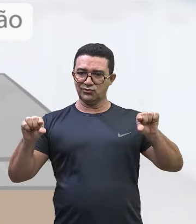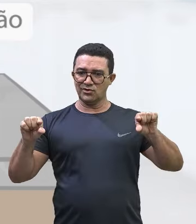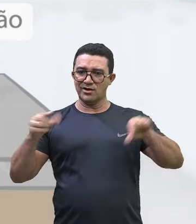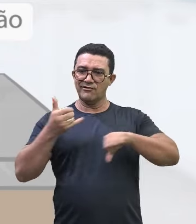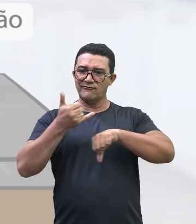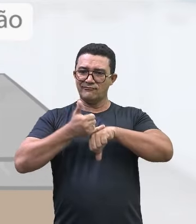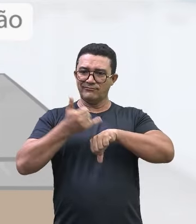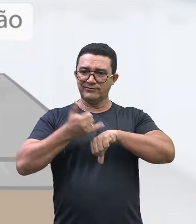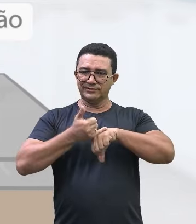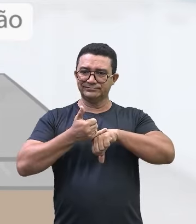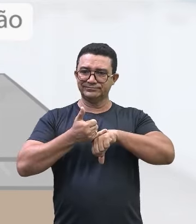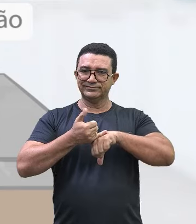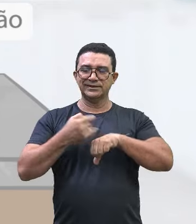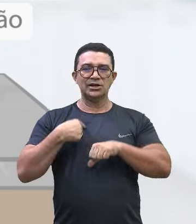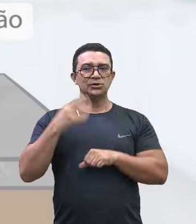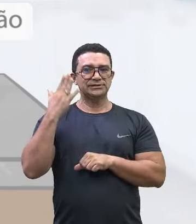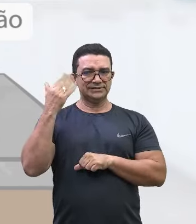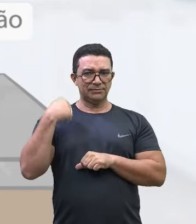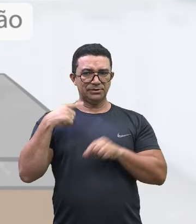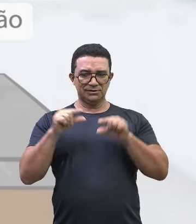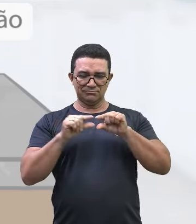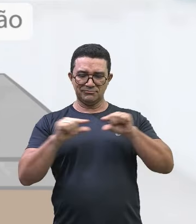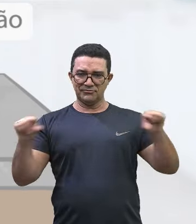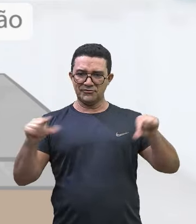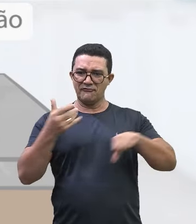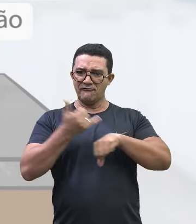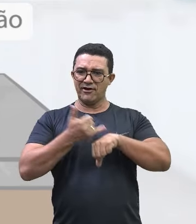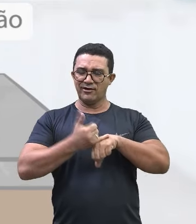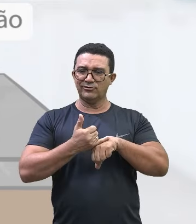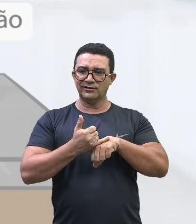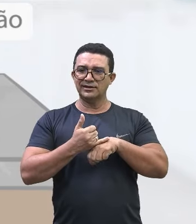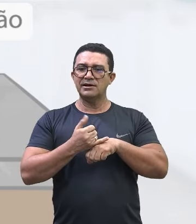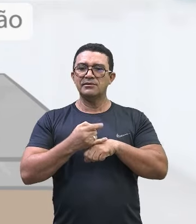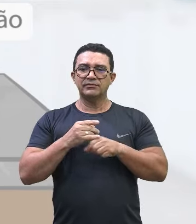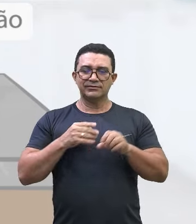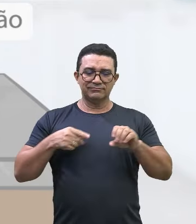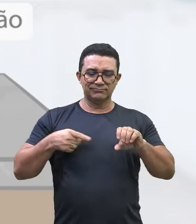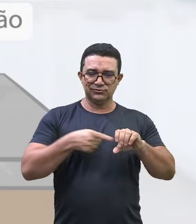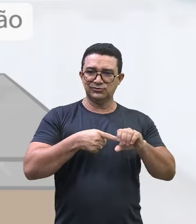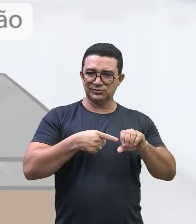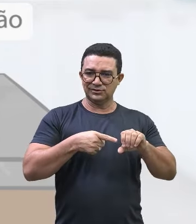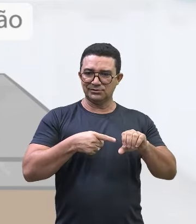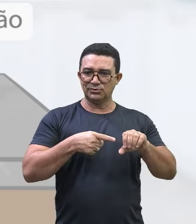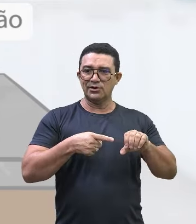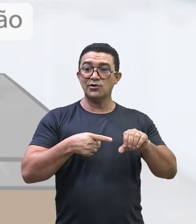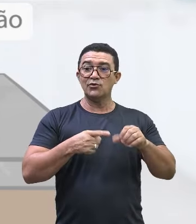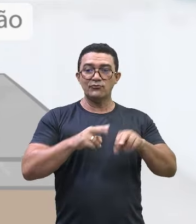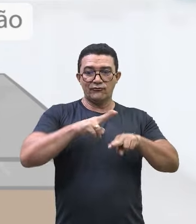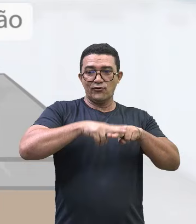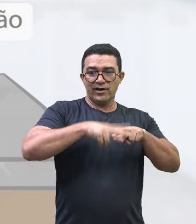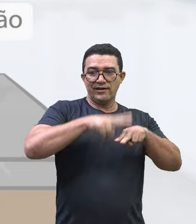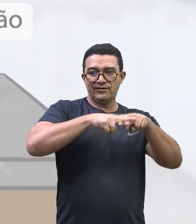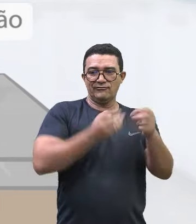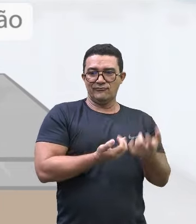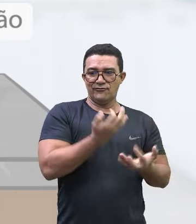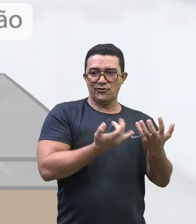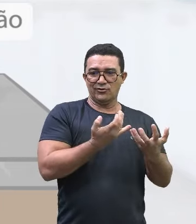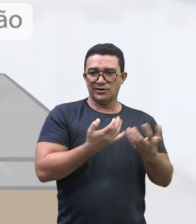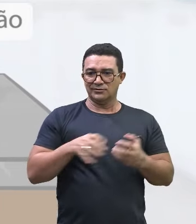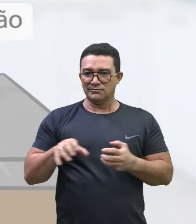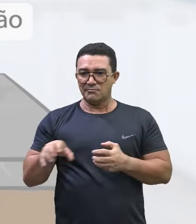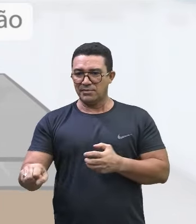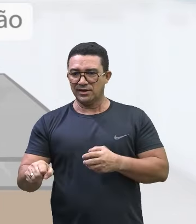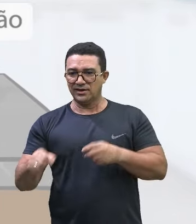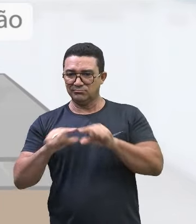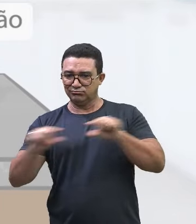criança, eu sabia que uma parte do metal estava no fogo e a outra estava para fora. Quando eu peguei no aço que estava para fora, eu queimei minha